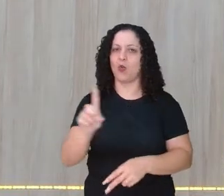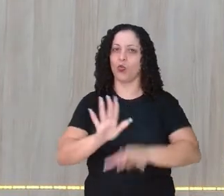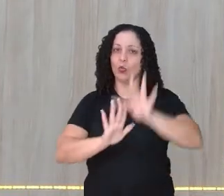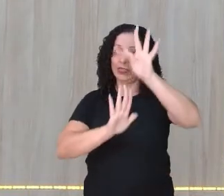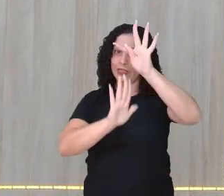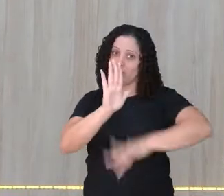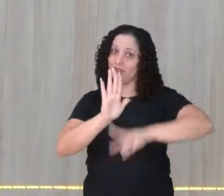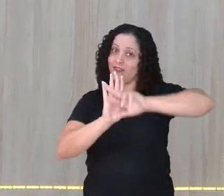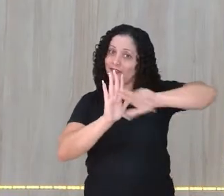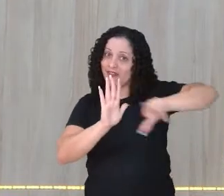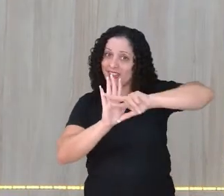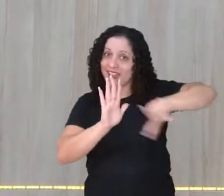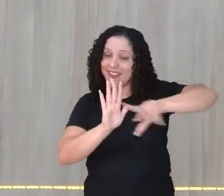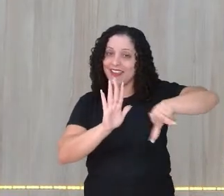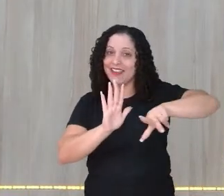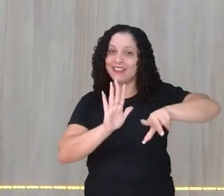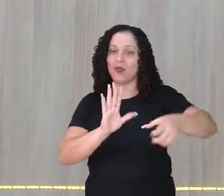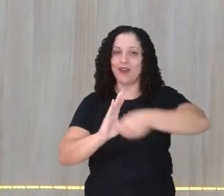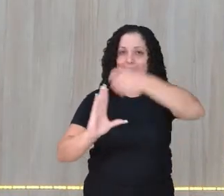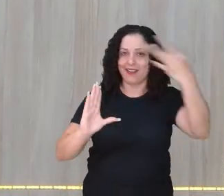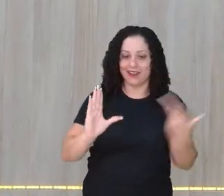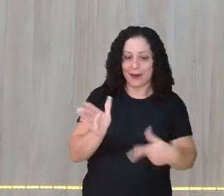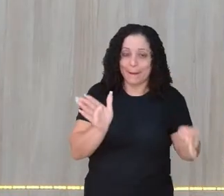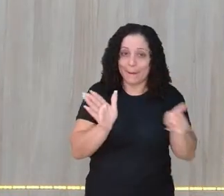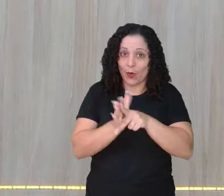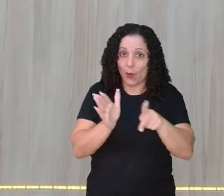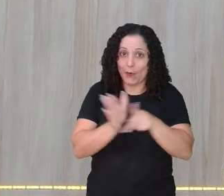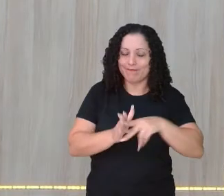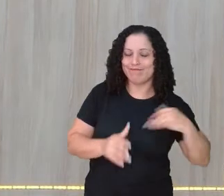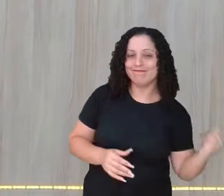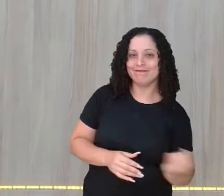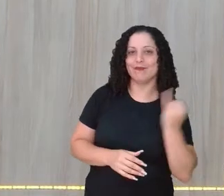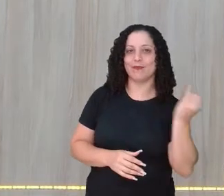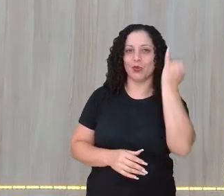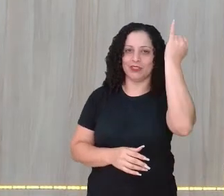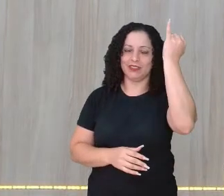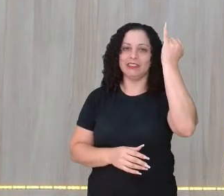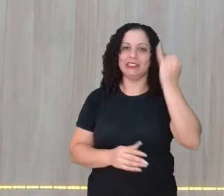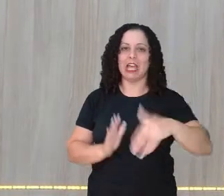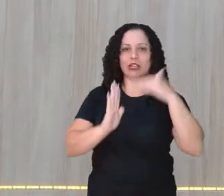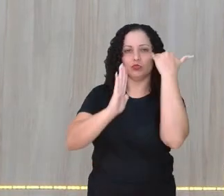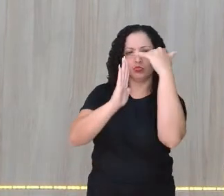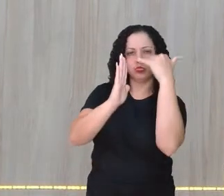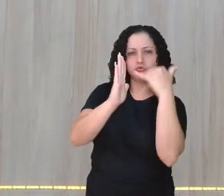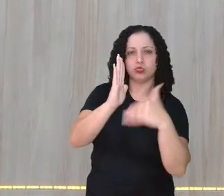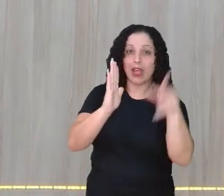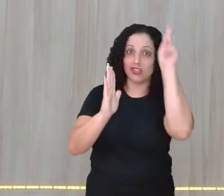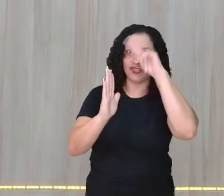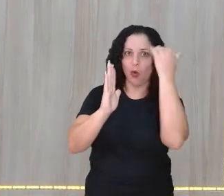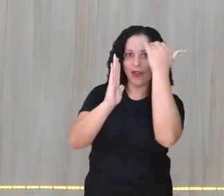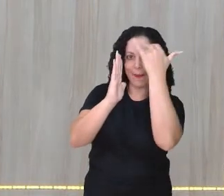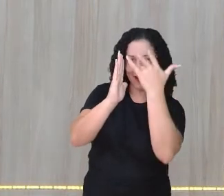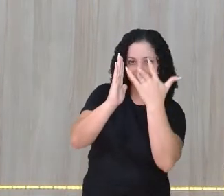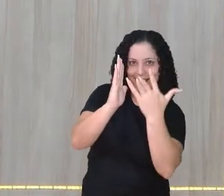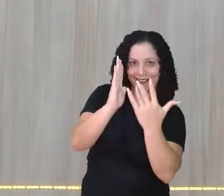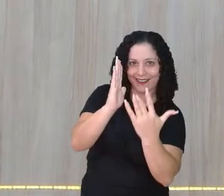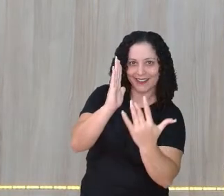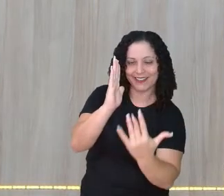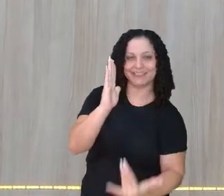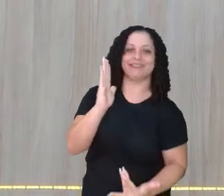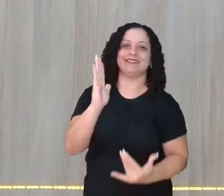não é briga não. É uma característica essencial no desenvolvimento da história, do que está